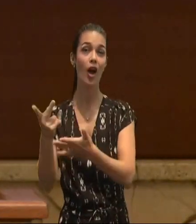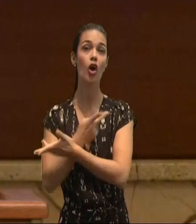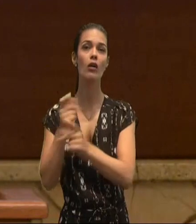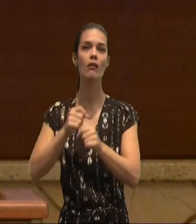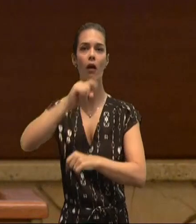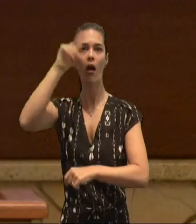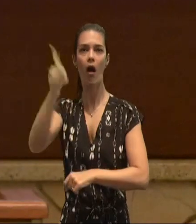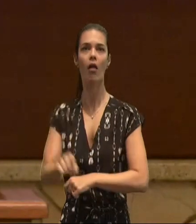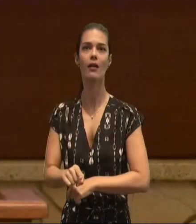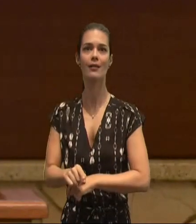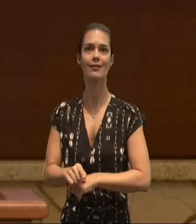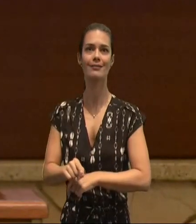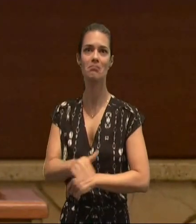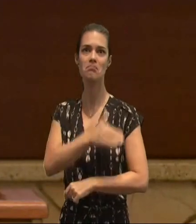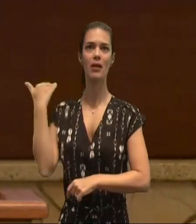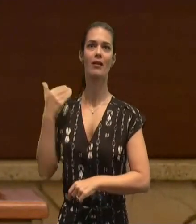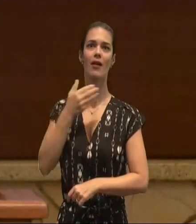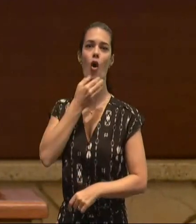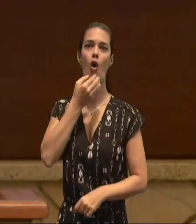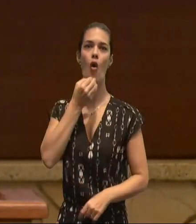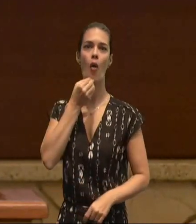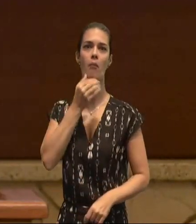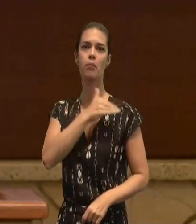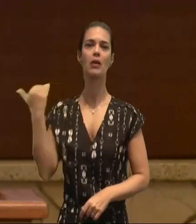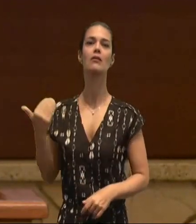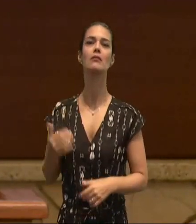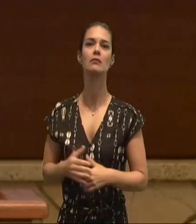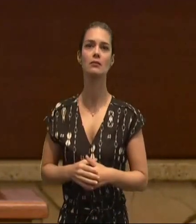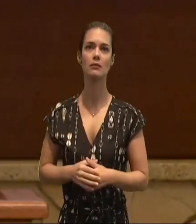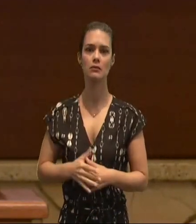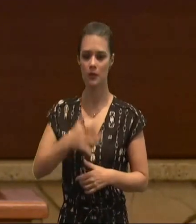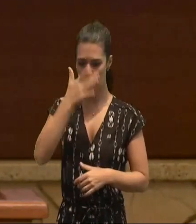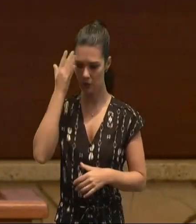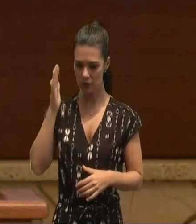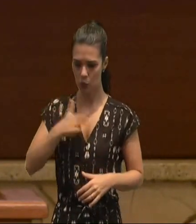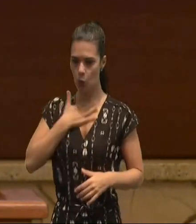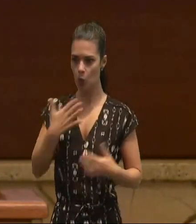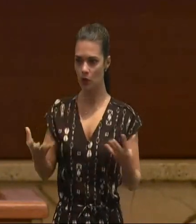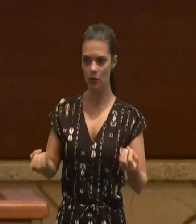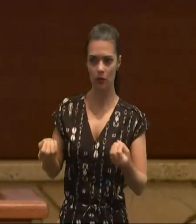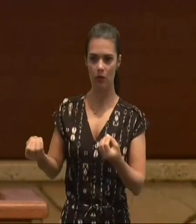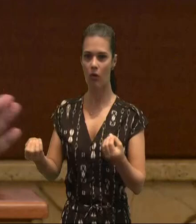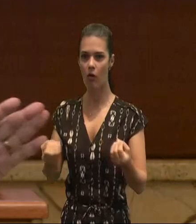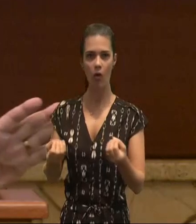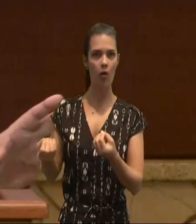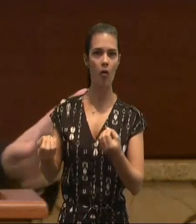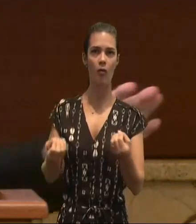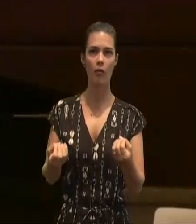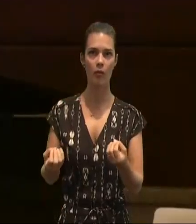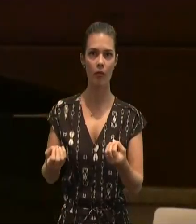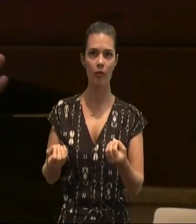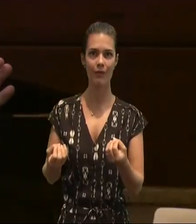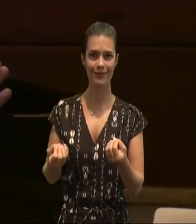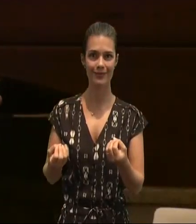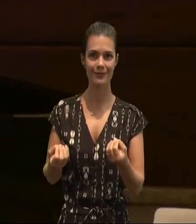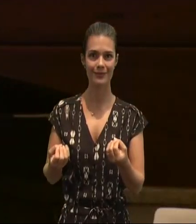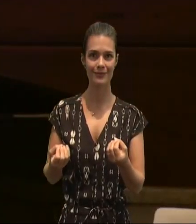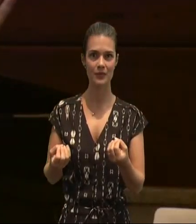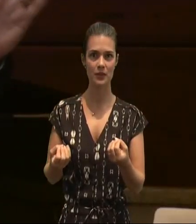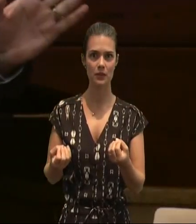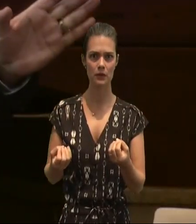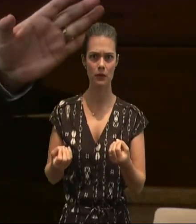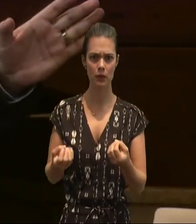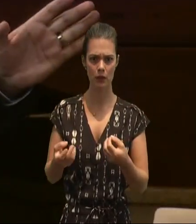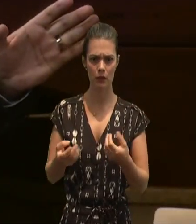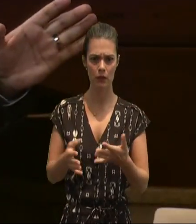momento. Isto causa novamente um espanto. agora não com os filisteus, o